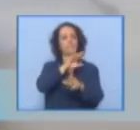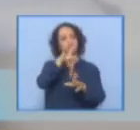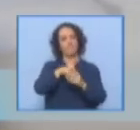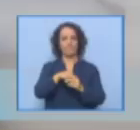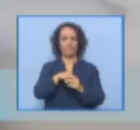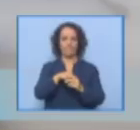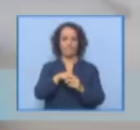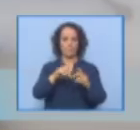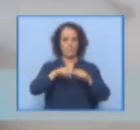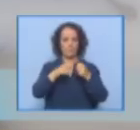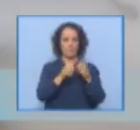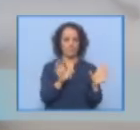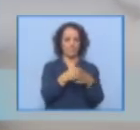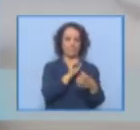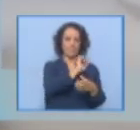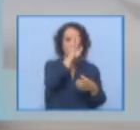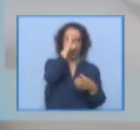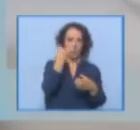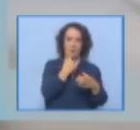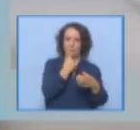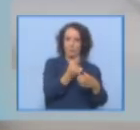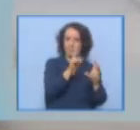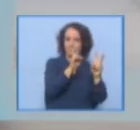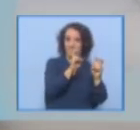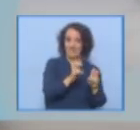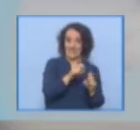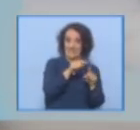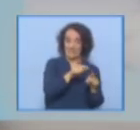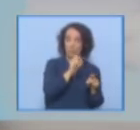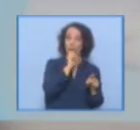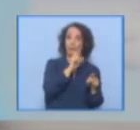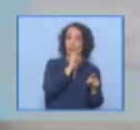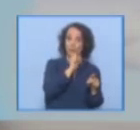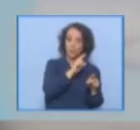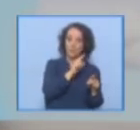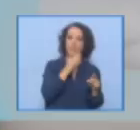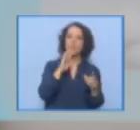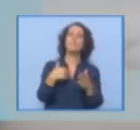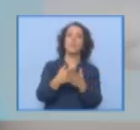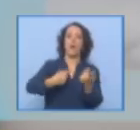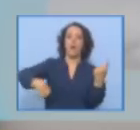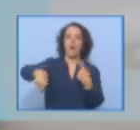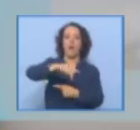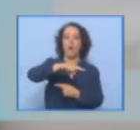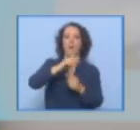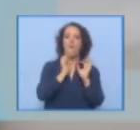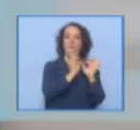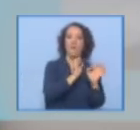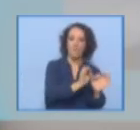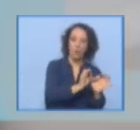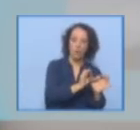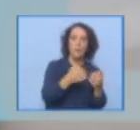parte deste setor, pode ter levado a essa posição. Contudo, do ponto de vista